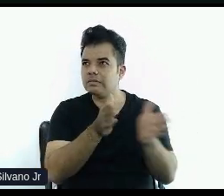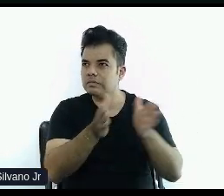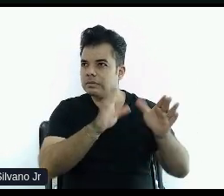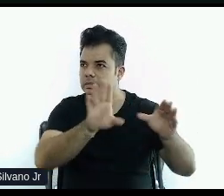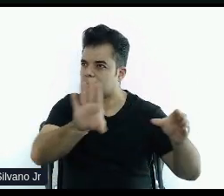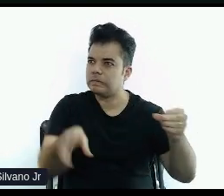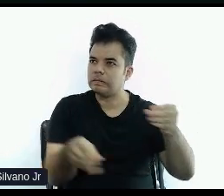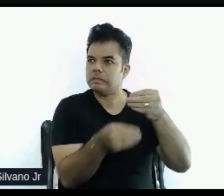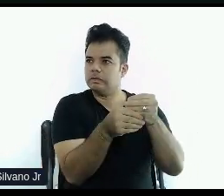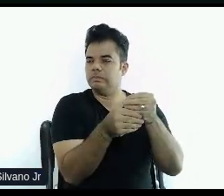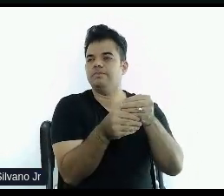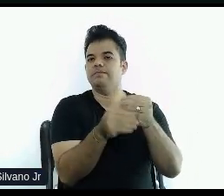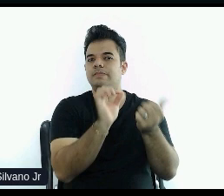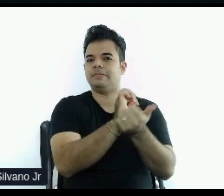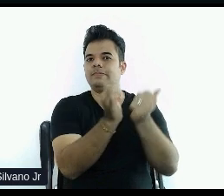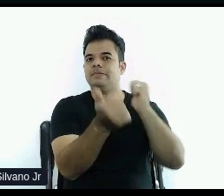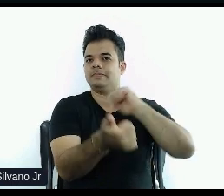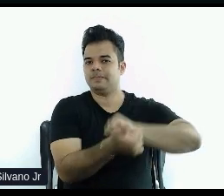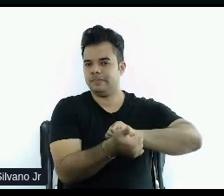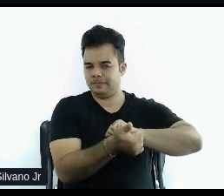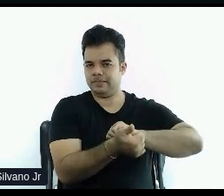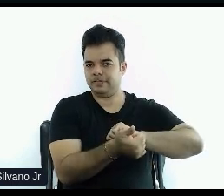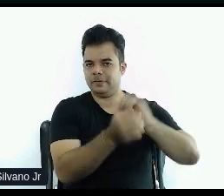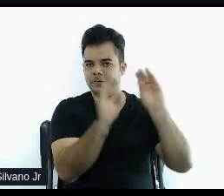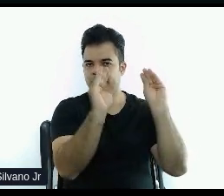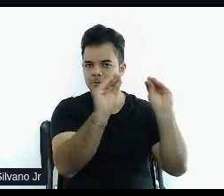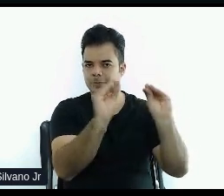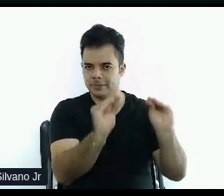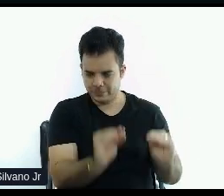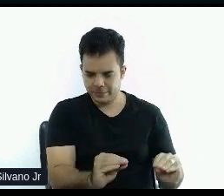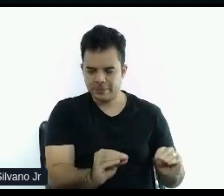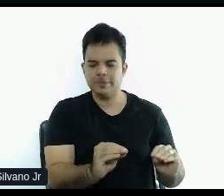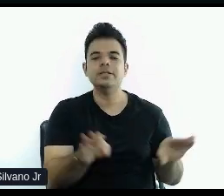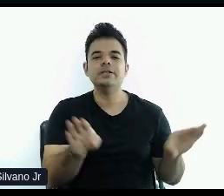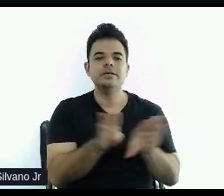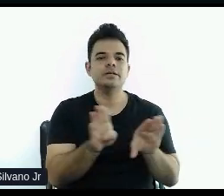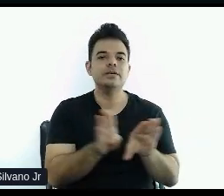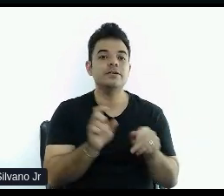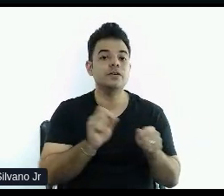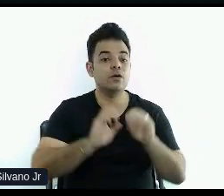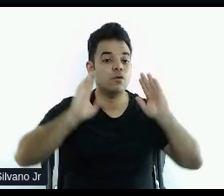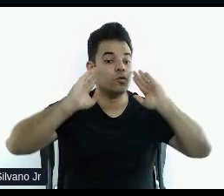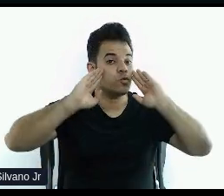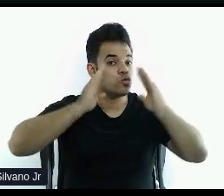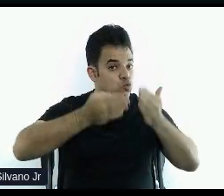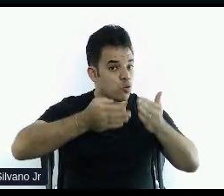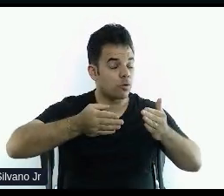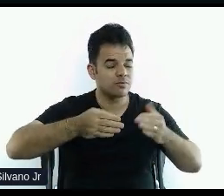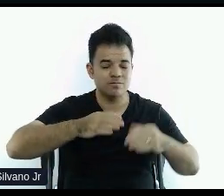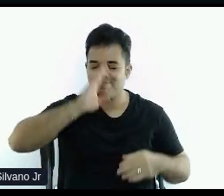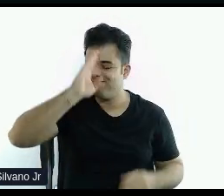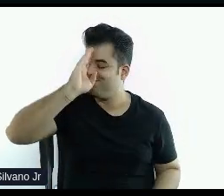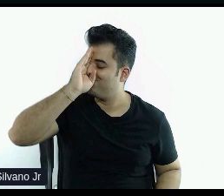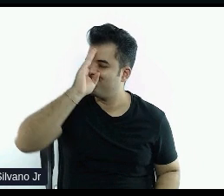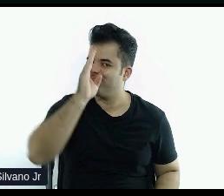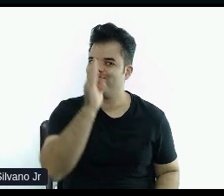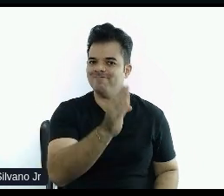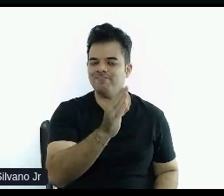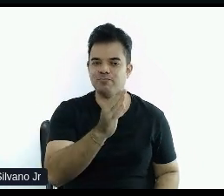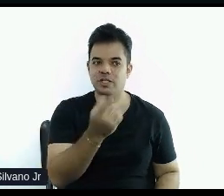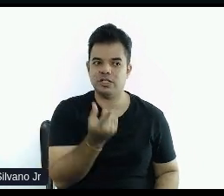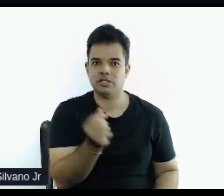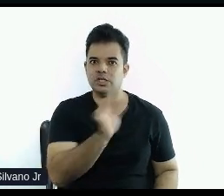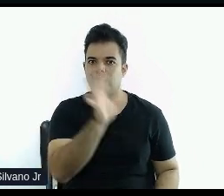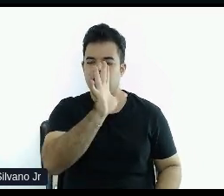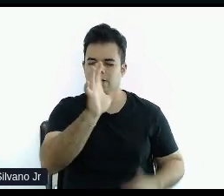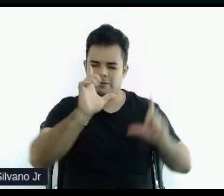acessibilidade para incorporar isso, fazendo com o foco principal na redução do custo dessa implementação